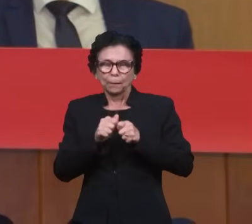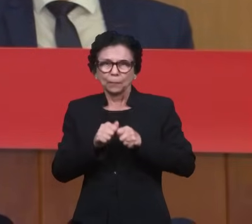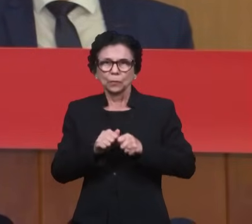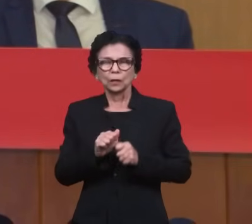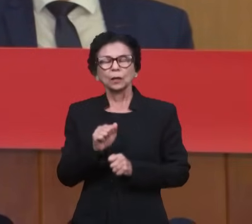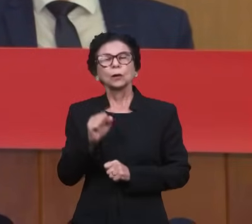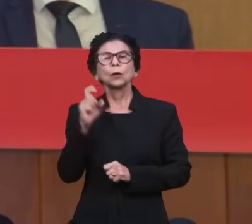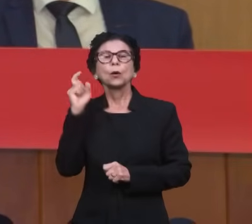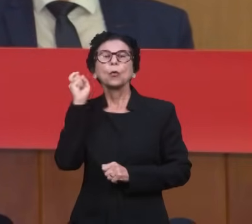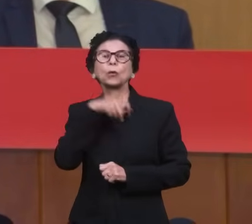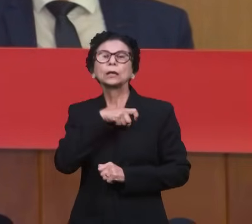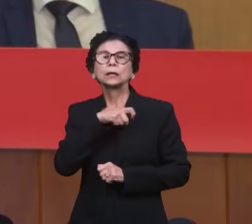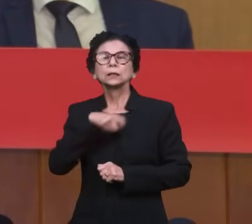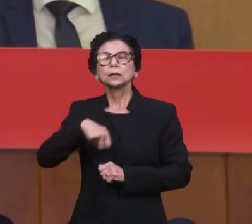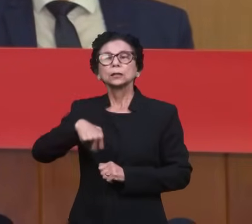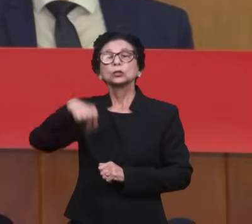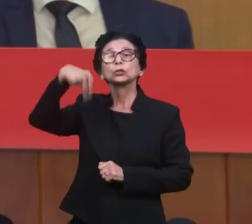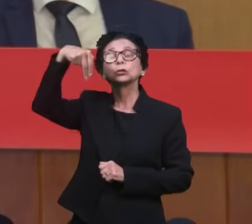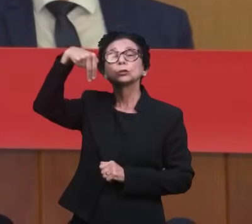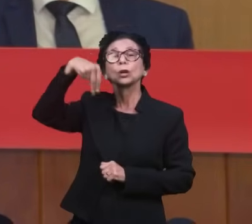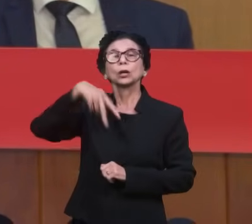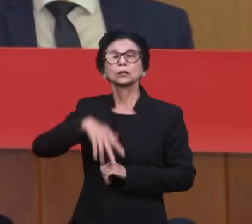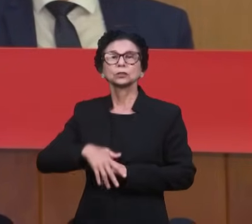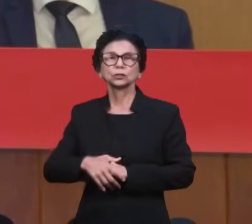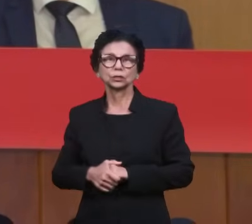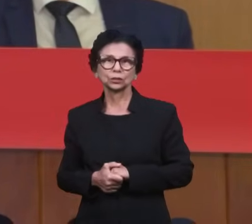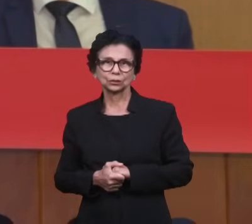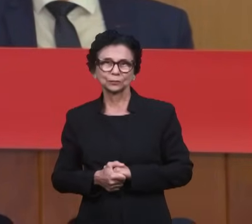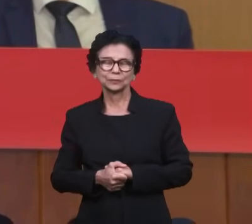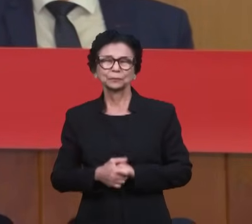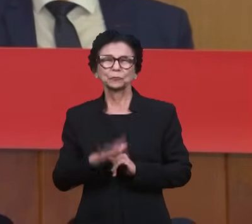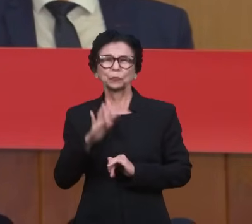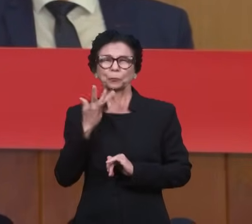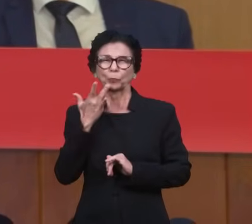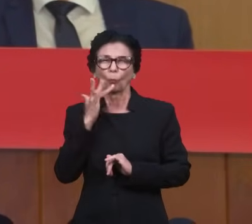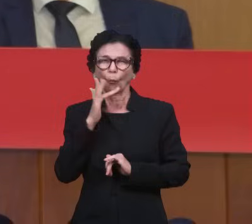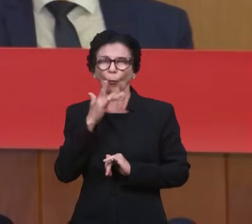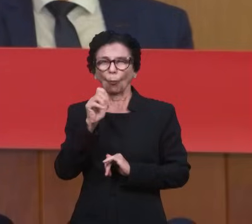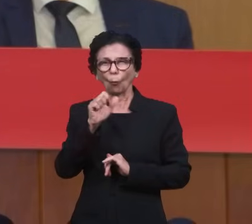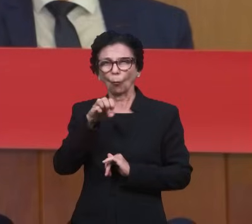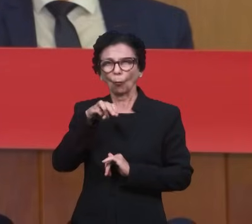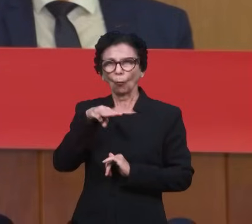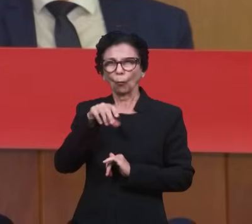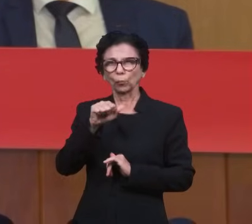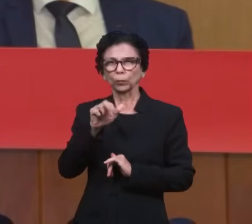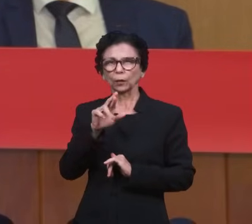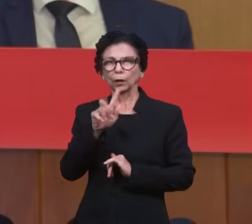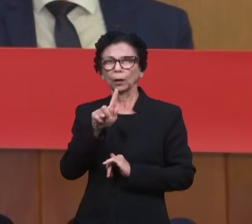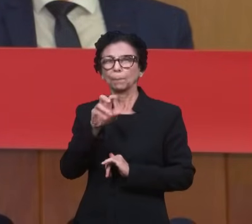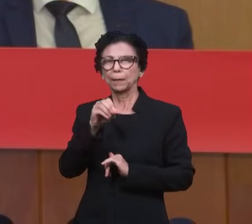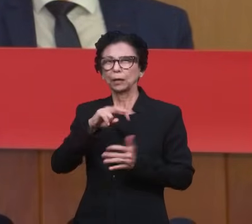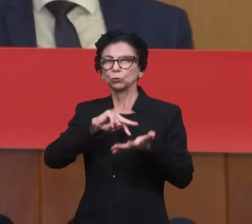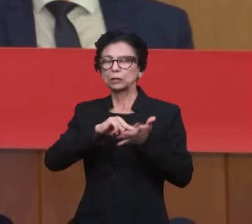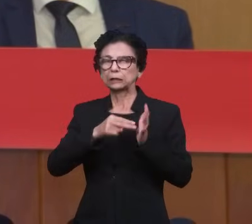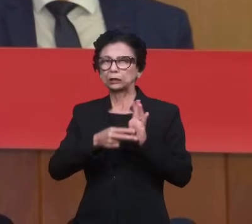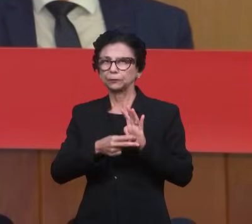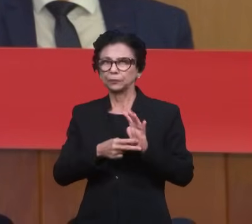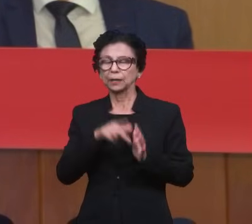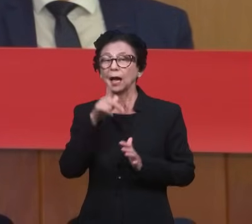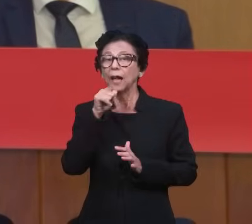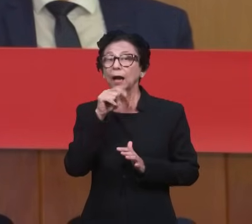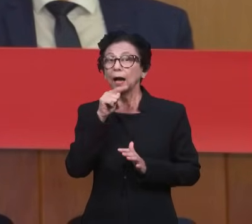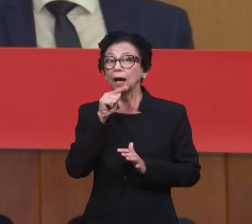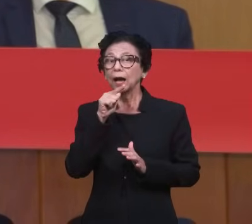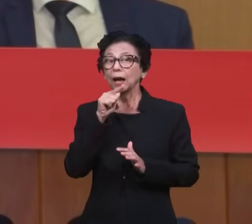em ucraniano significa amargo. E o texto bíblico diz: e as águas se